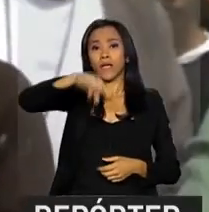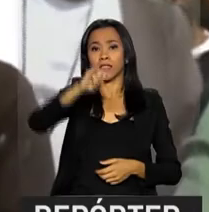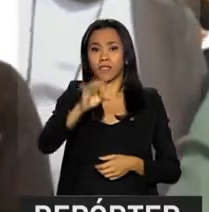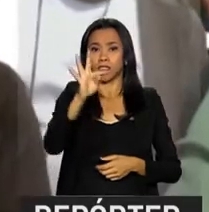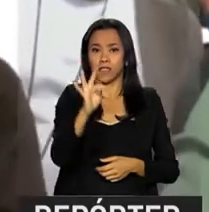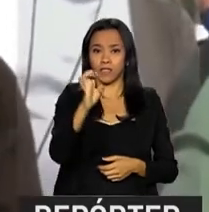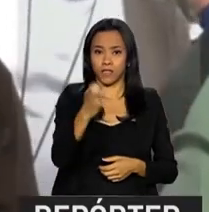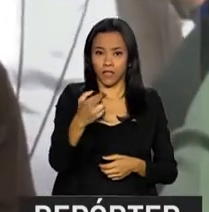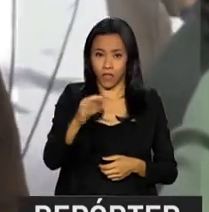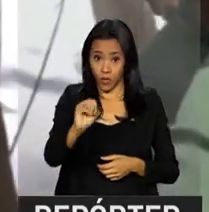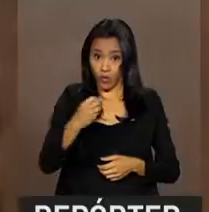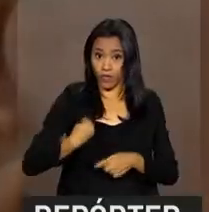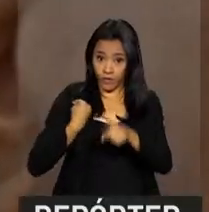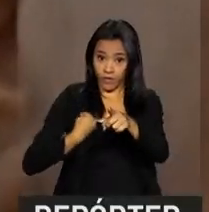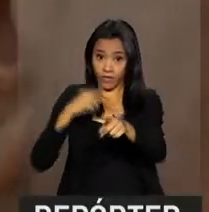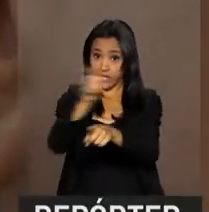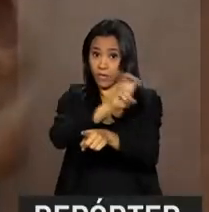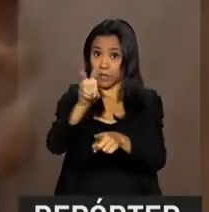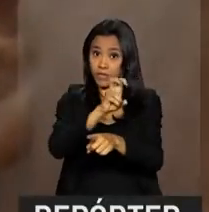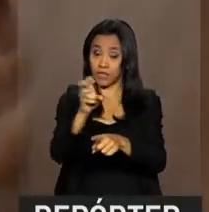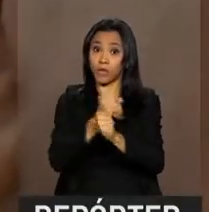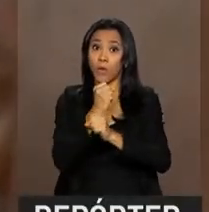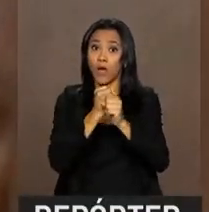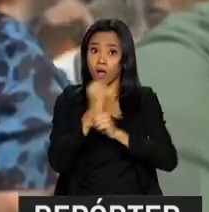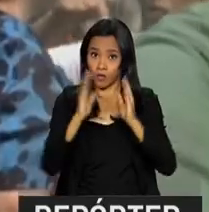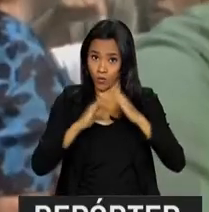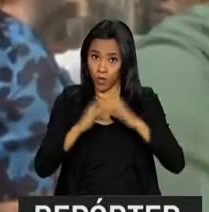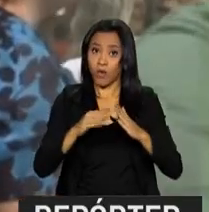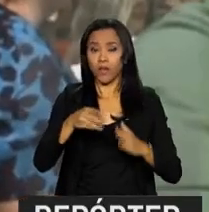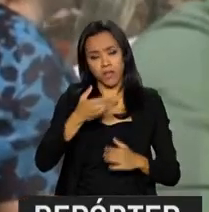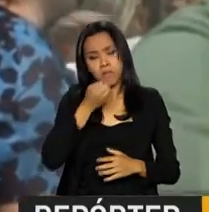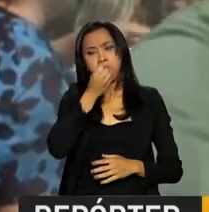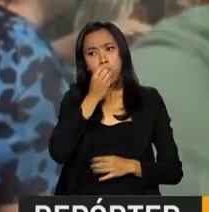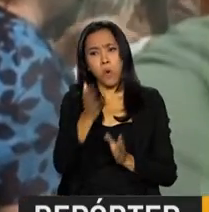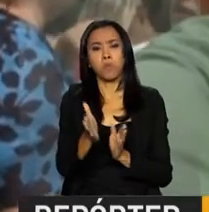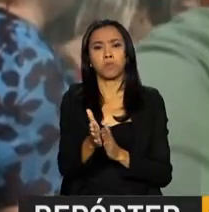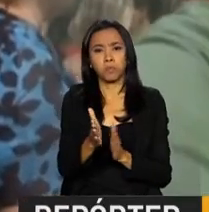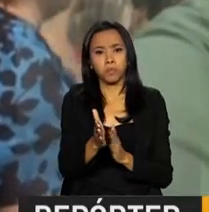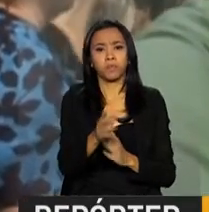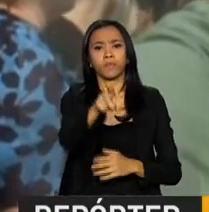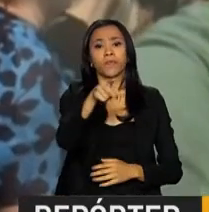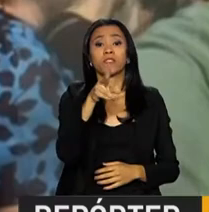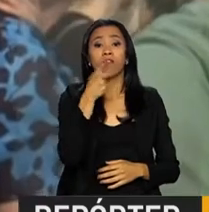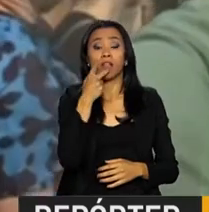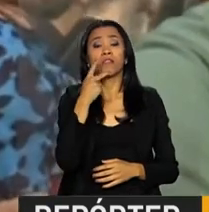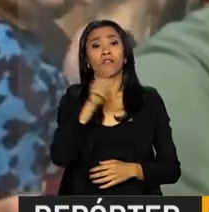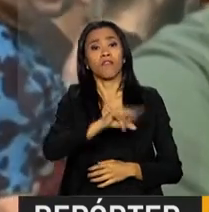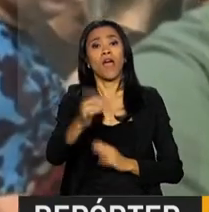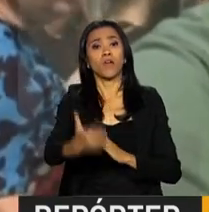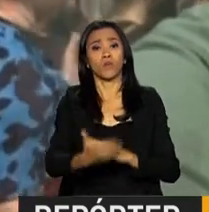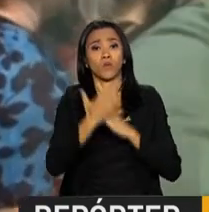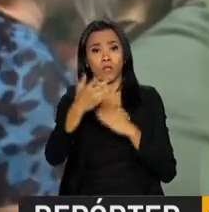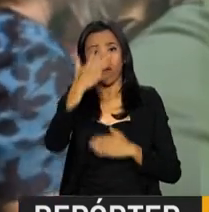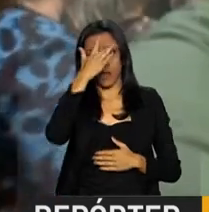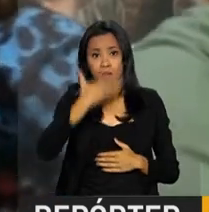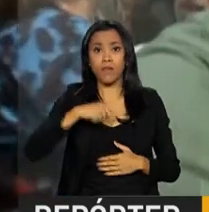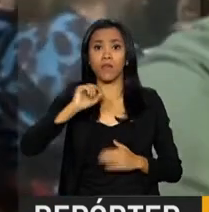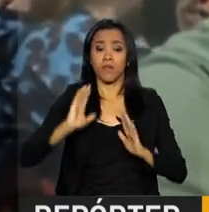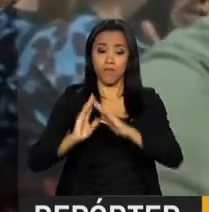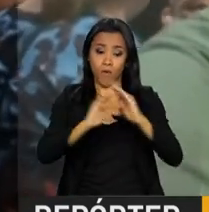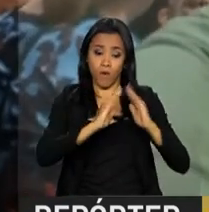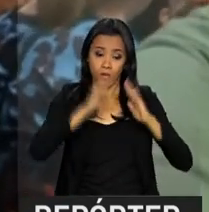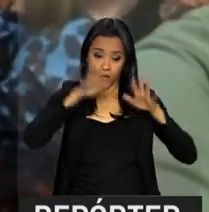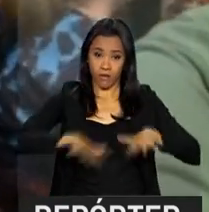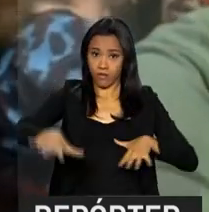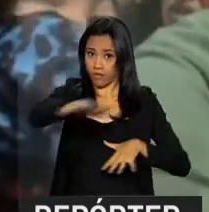município há 55 anos, aprova o novo túnel. Vai ser em benefício da população, dos